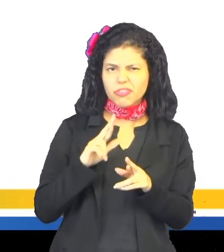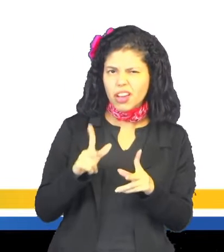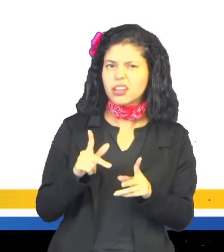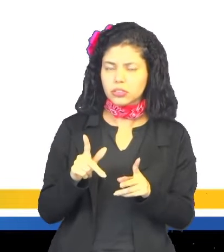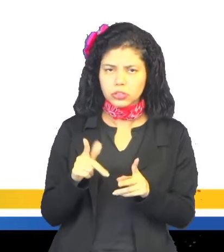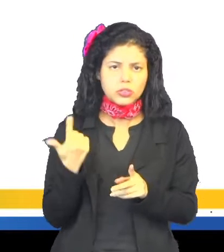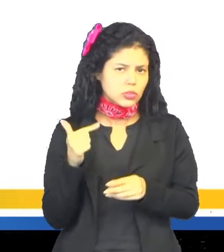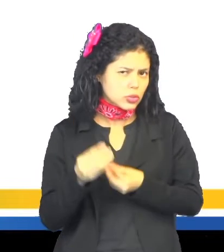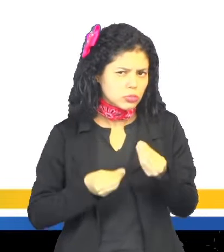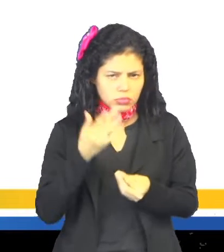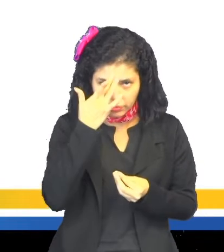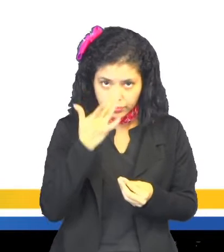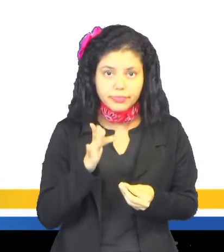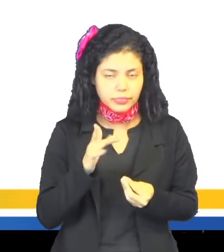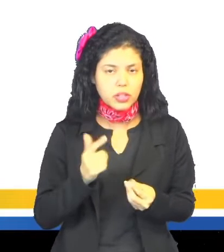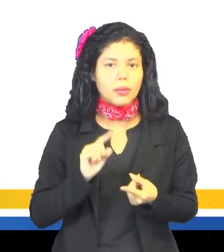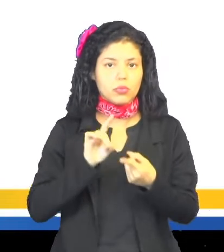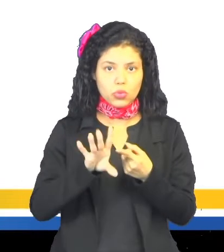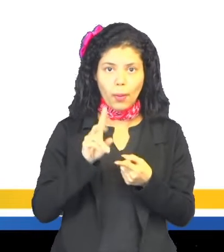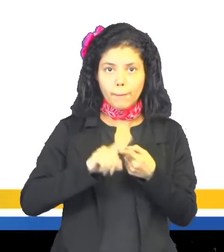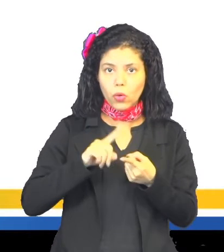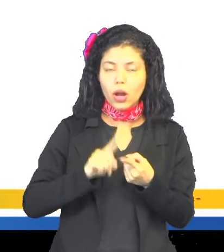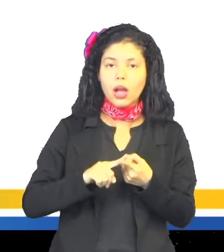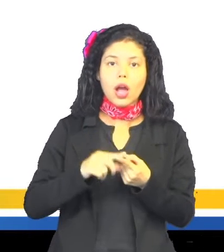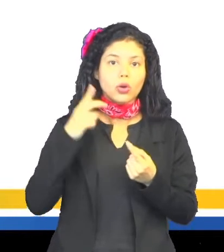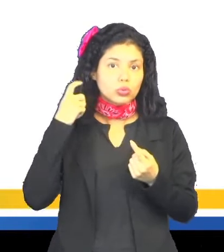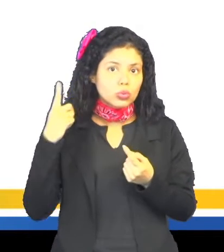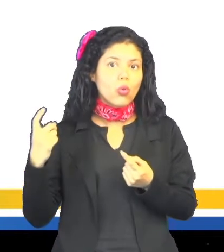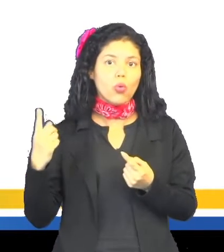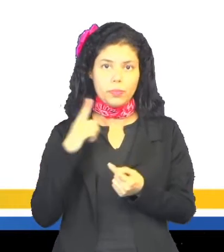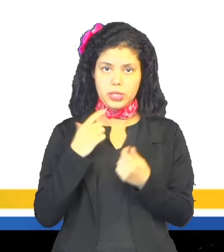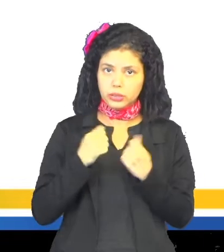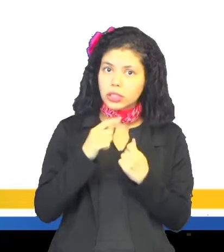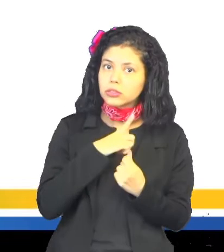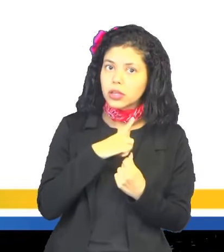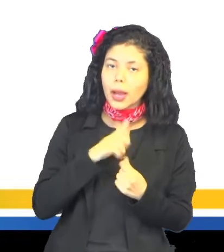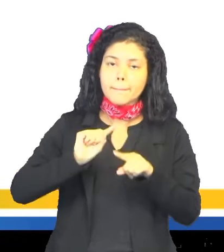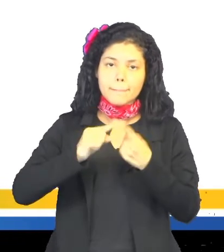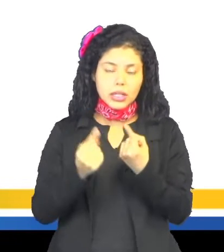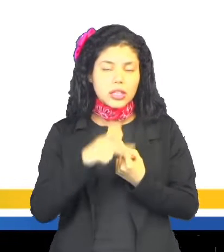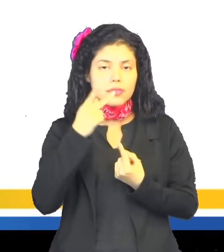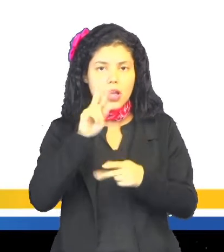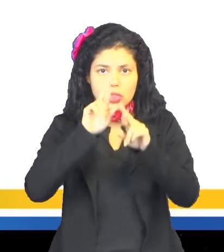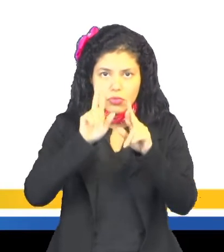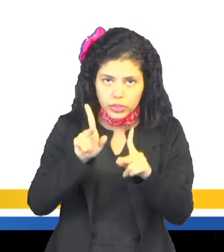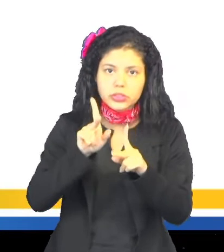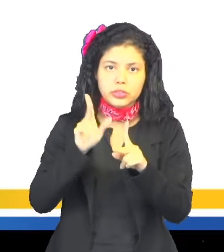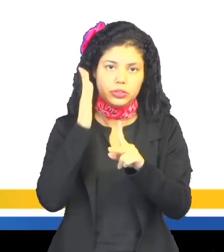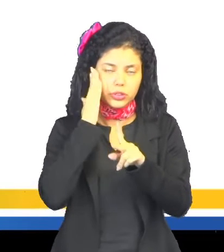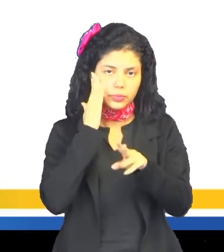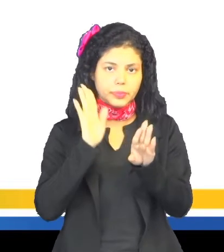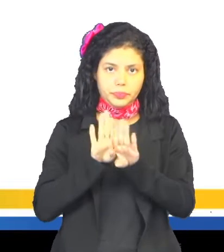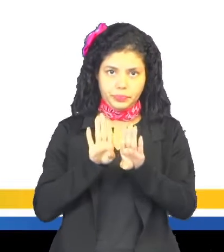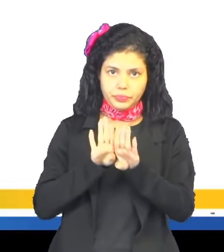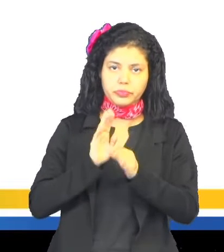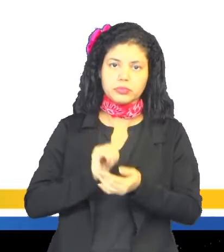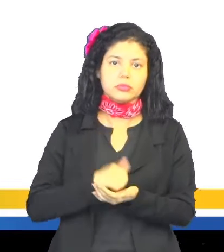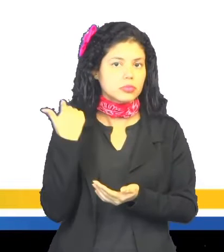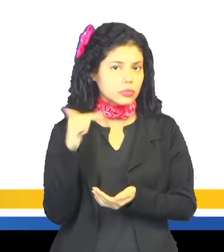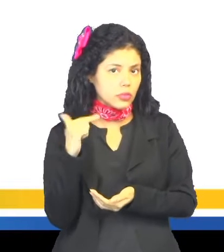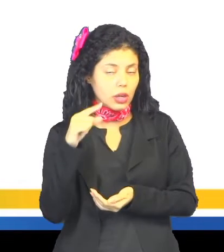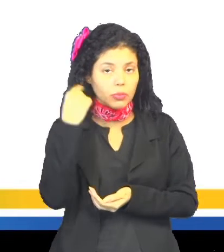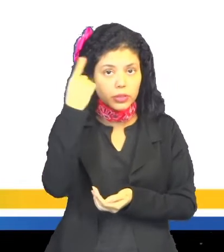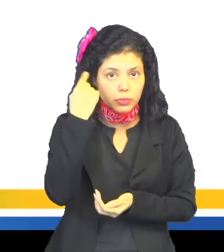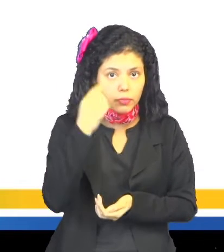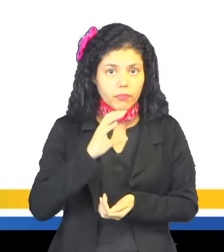para nós ele se torna fechado né então e sempre fechadinho o ou sempre fechadinho também então na língua espanhola nós